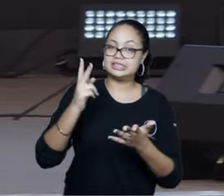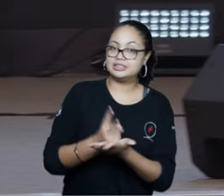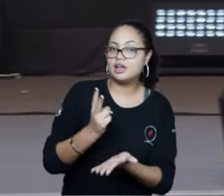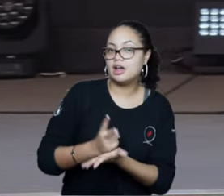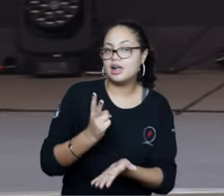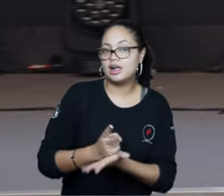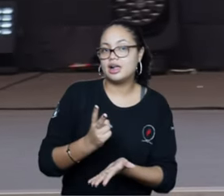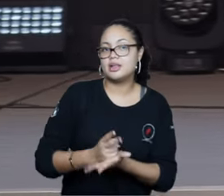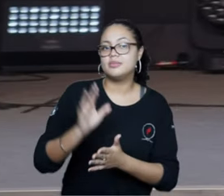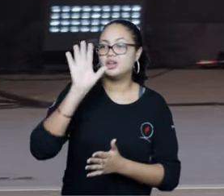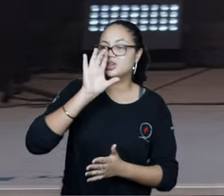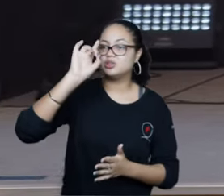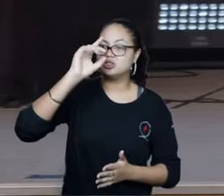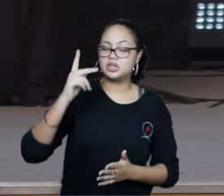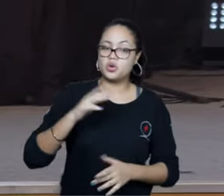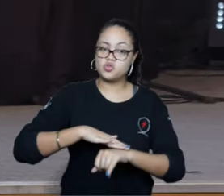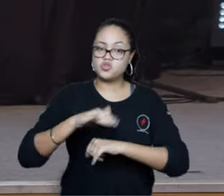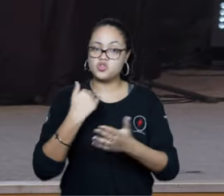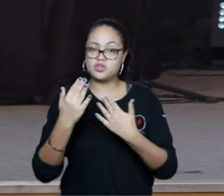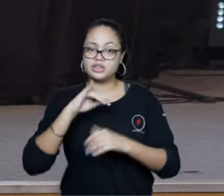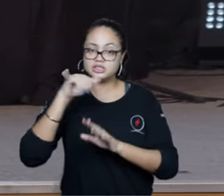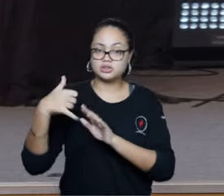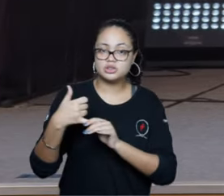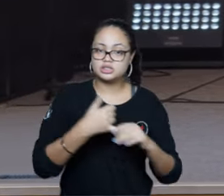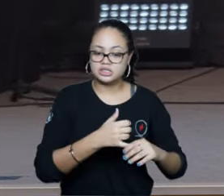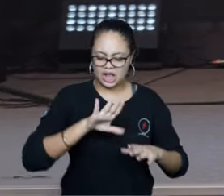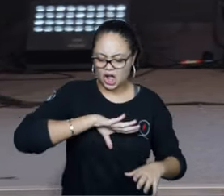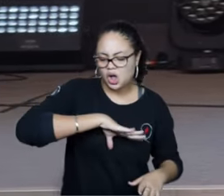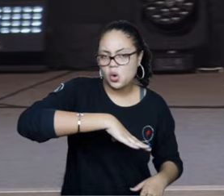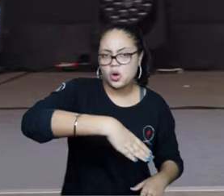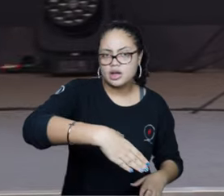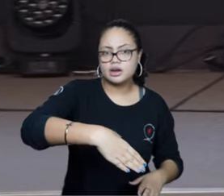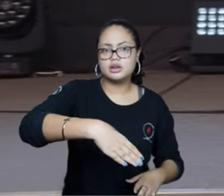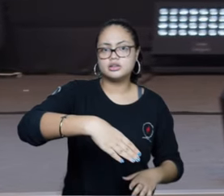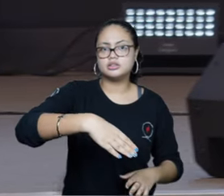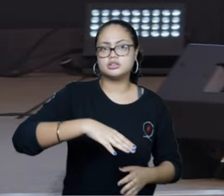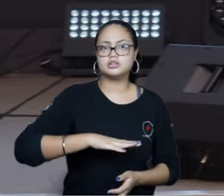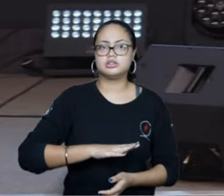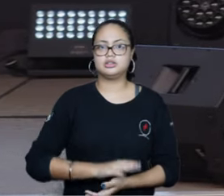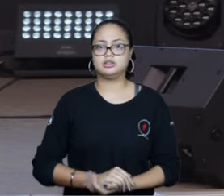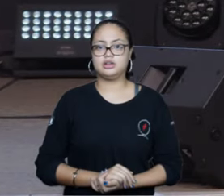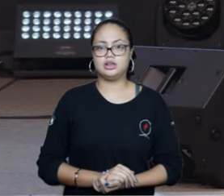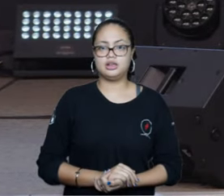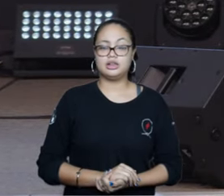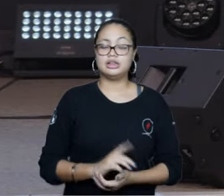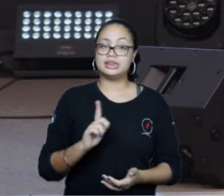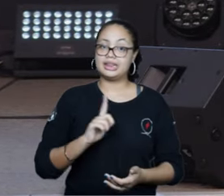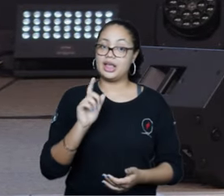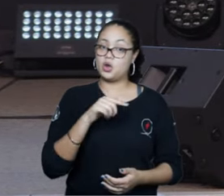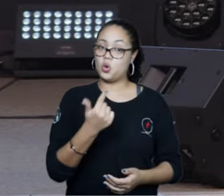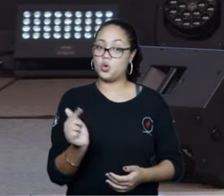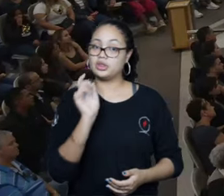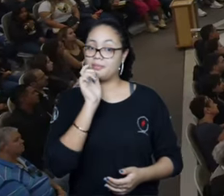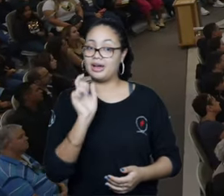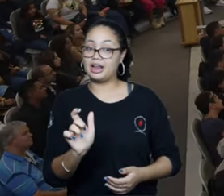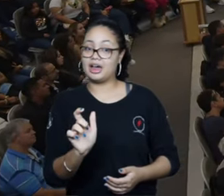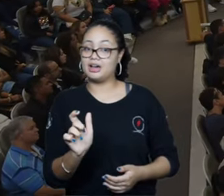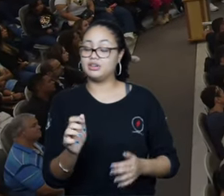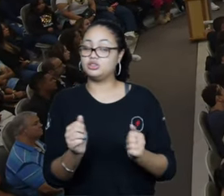que o senhor fala para Josué coragem ele vai colocar uma palavra junto